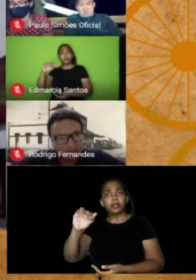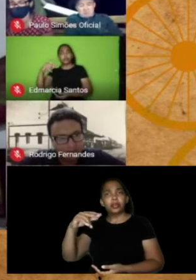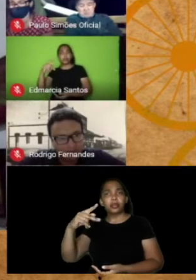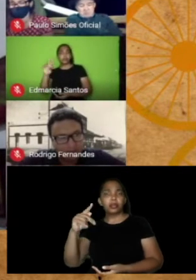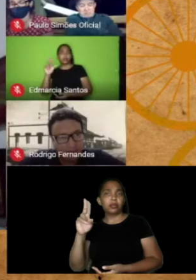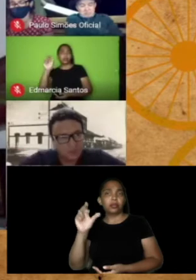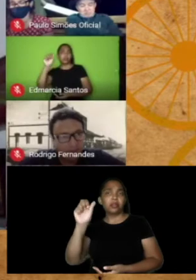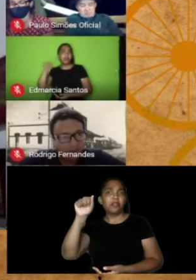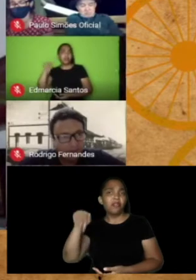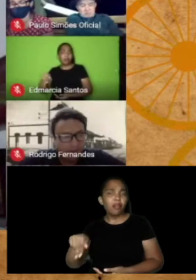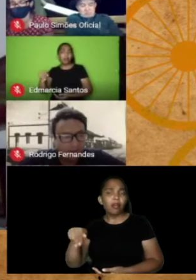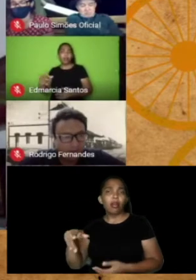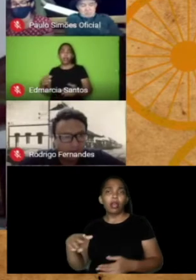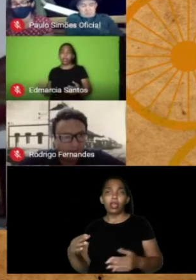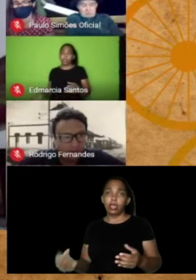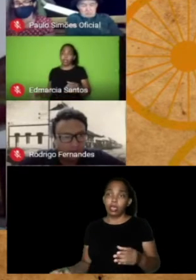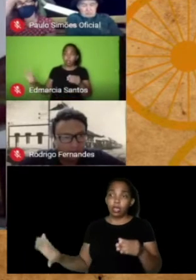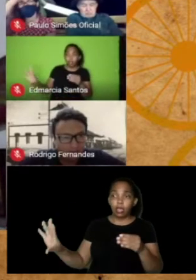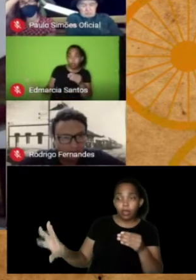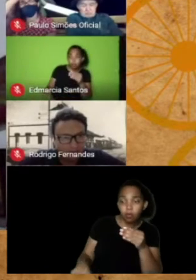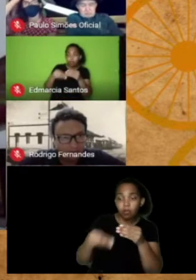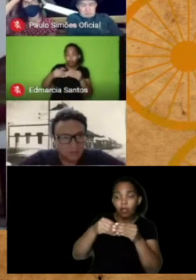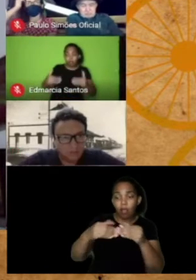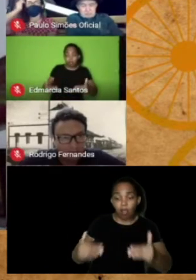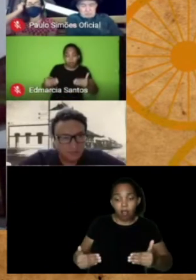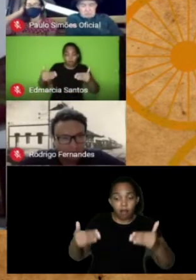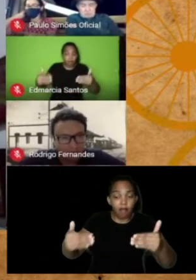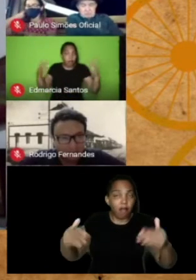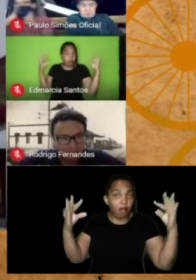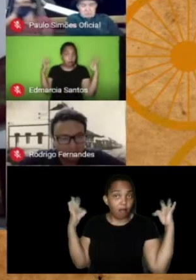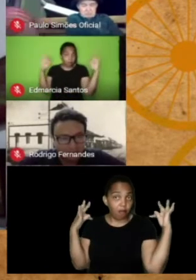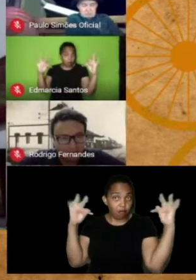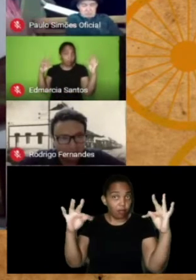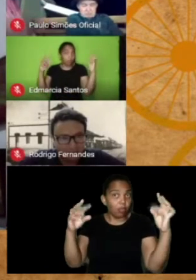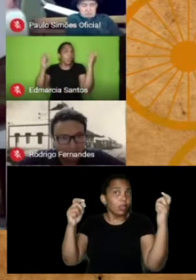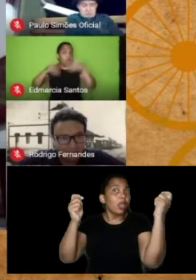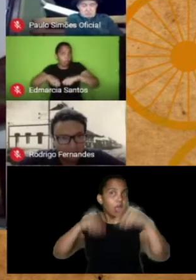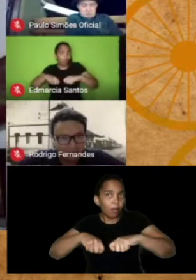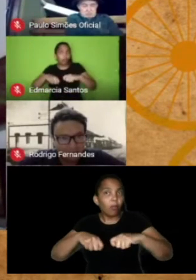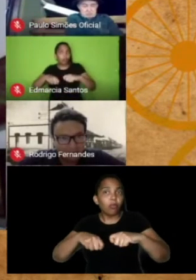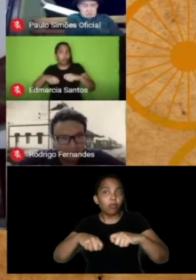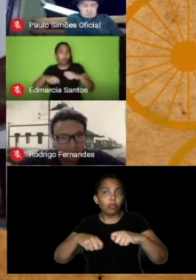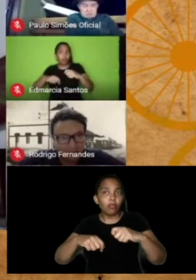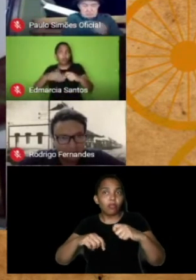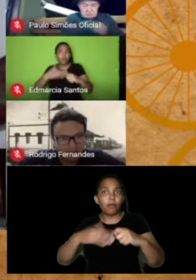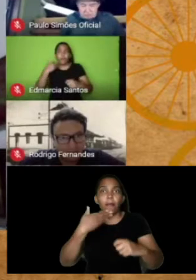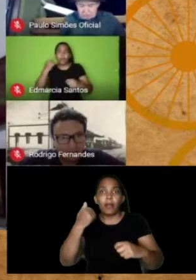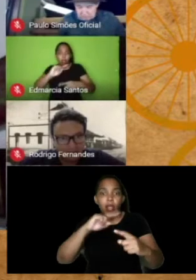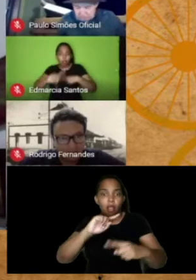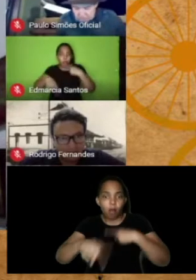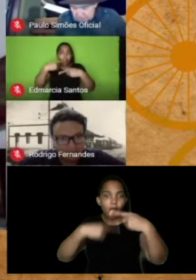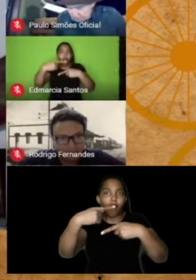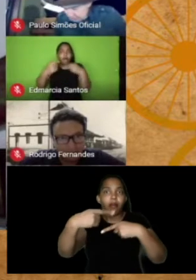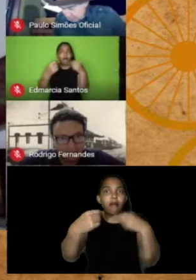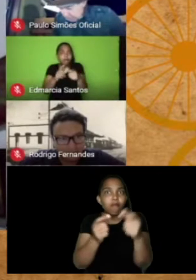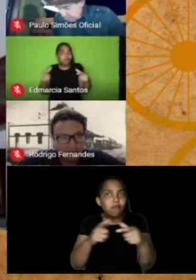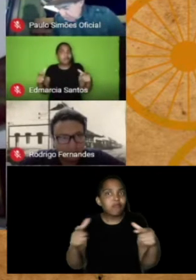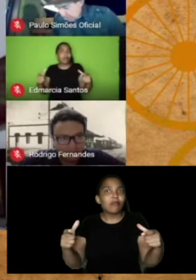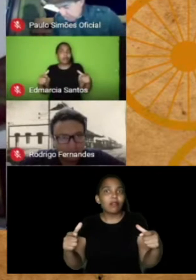de um Ministério do Turismo, ele faz com que o turismo vire a causa e não a